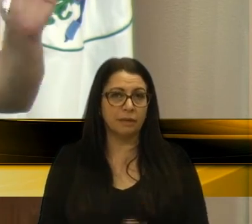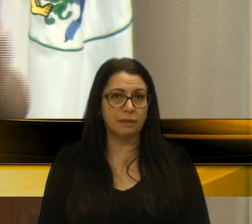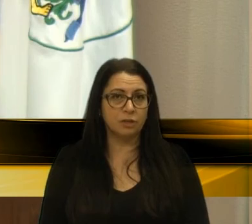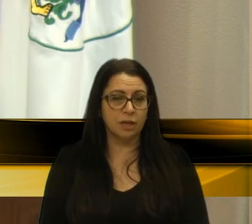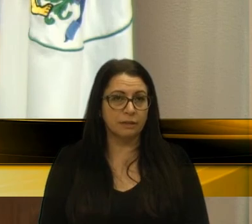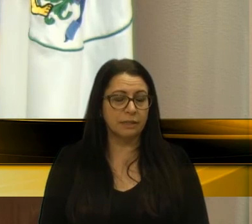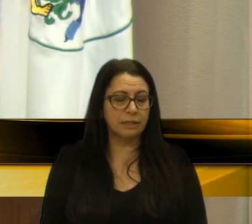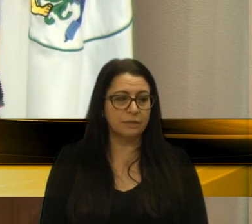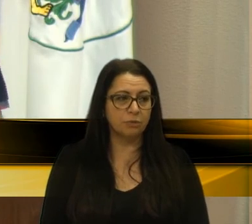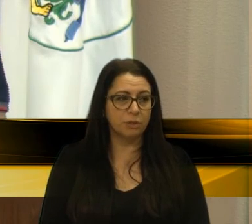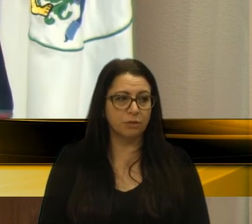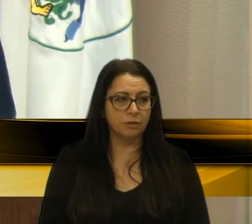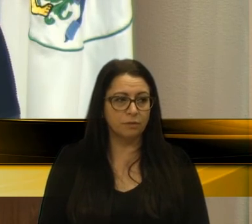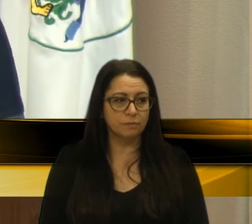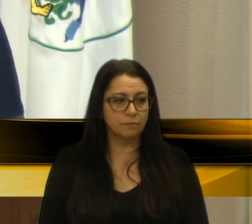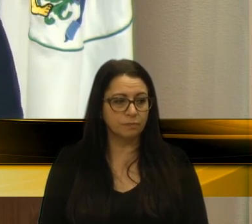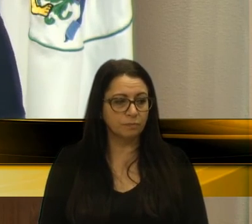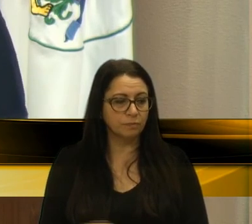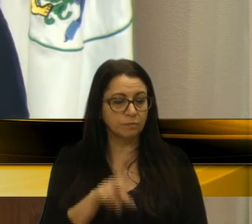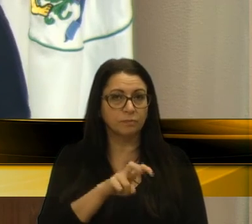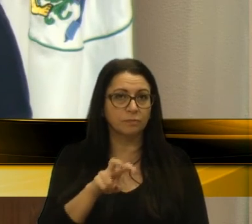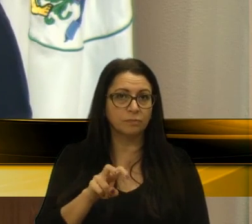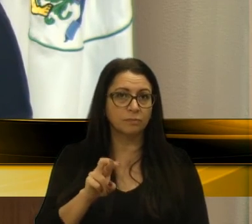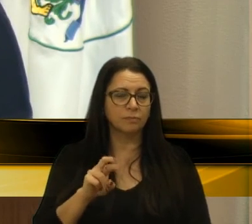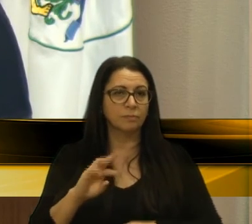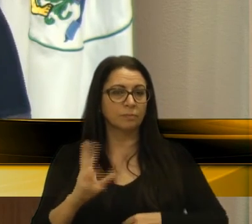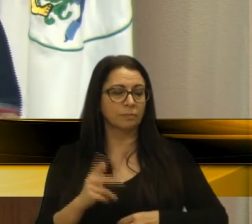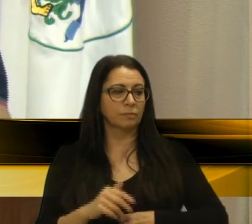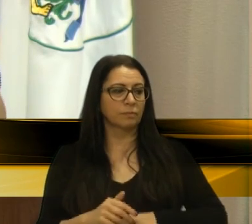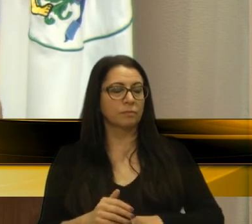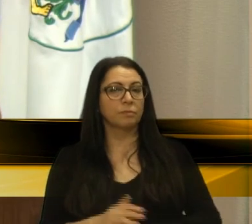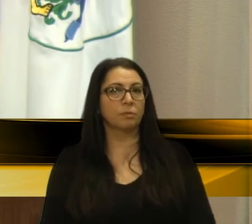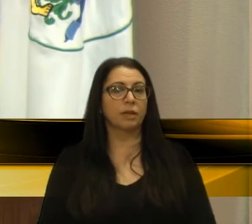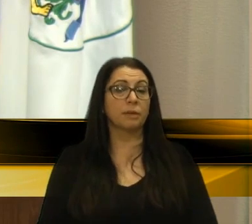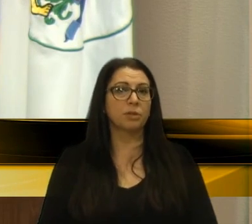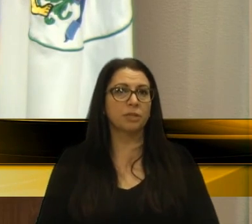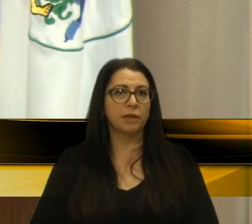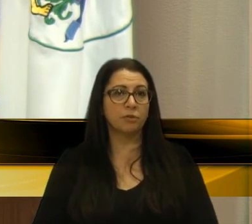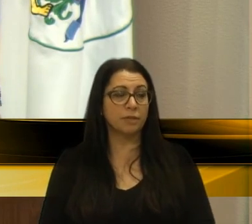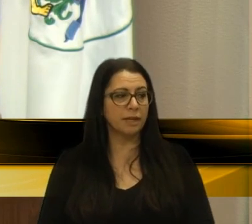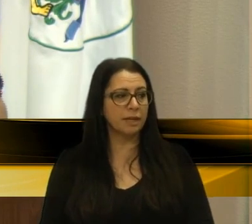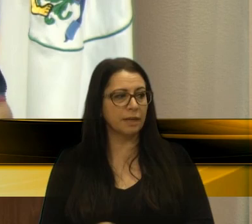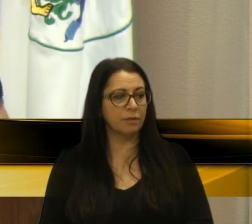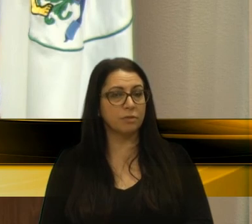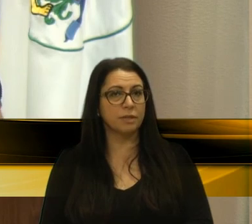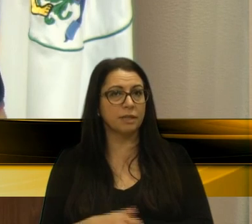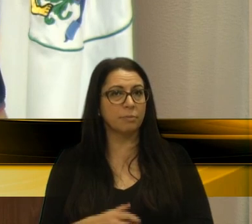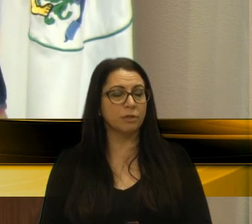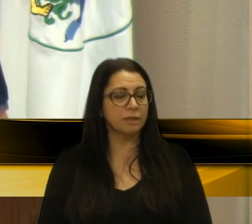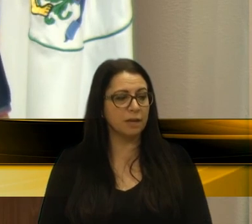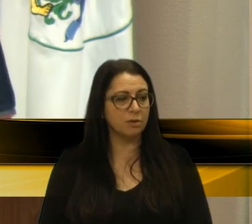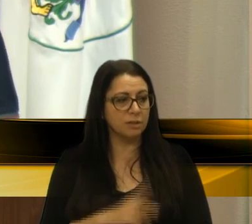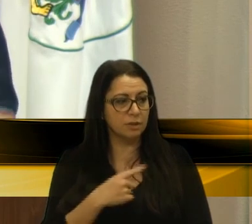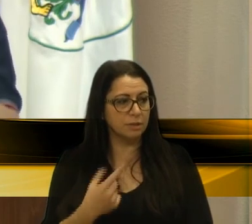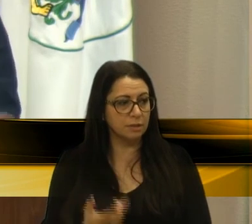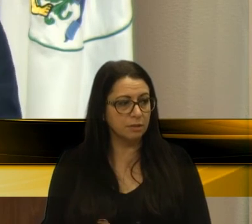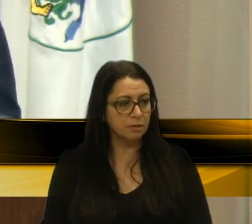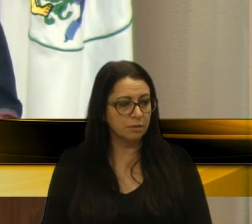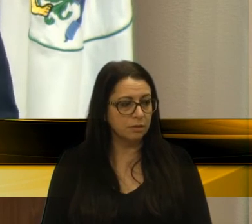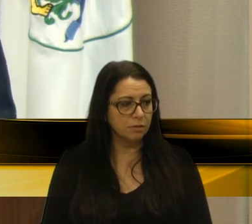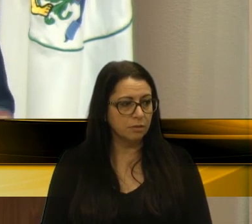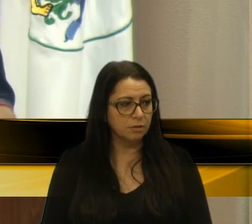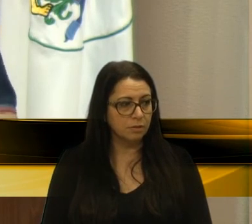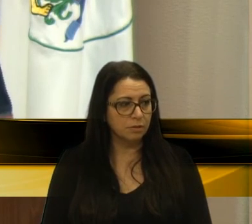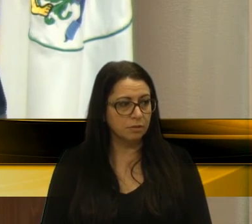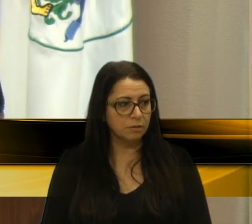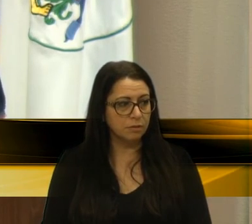de repente, 55 milhões. 1 milhão para cada deputado estadual em emendas parlamentares. Vereador. Um estado que tem um